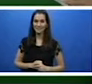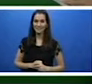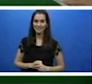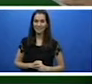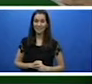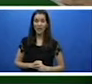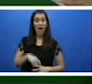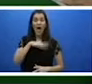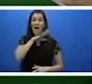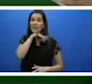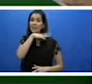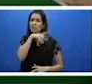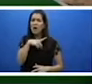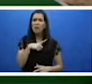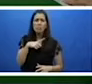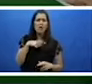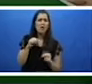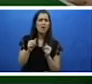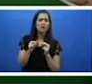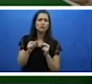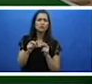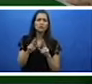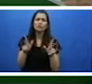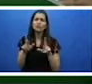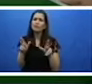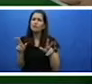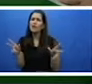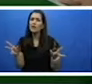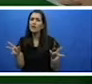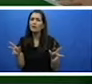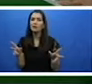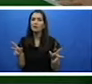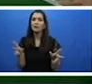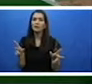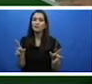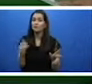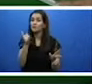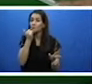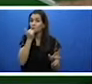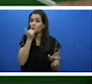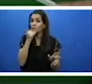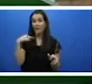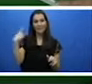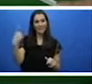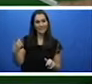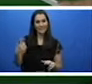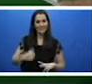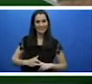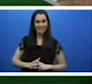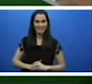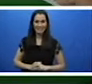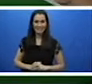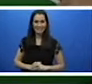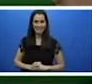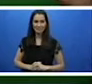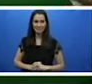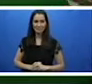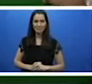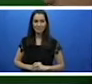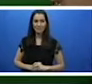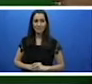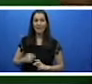Os animais têm diferentes... Ah, é a mesma atividade, tá? Que nós já fizemos. Agora nós vamos para a página